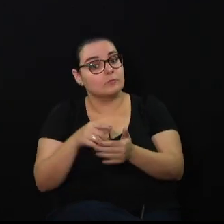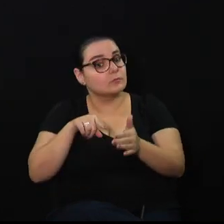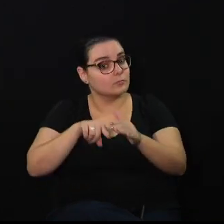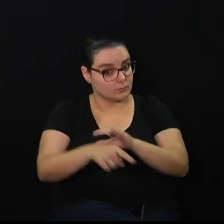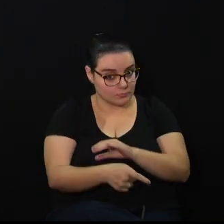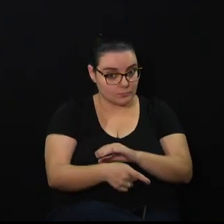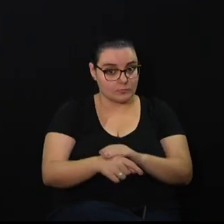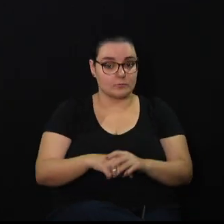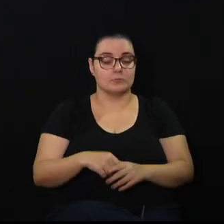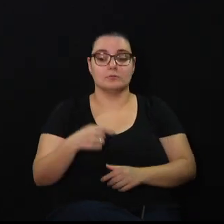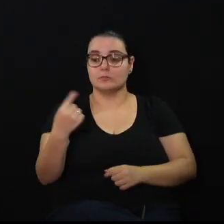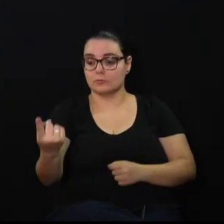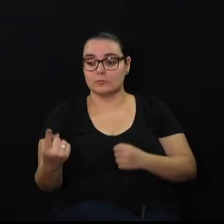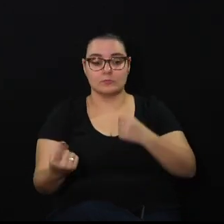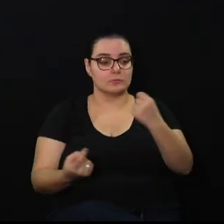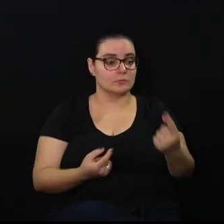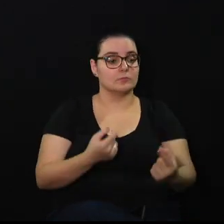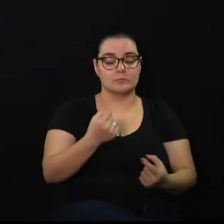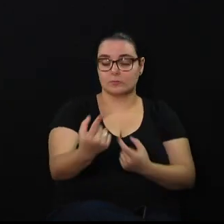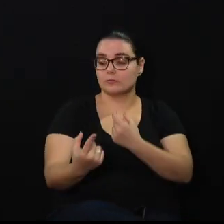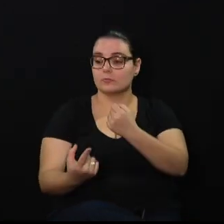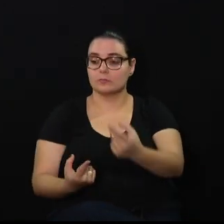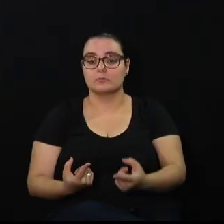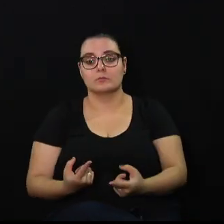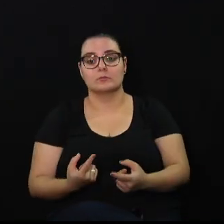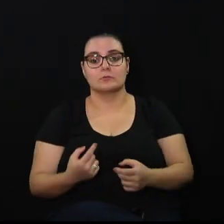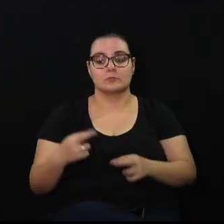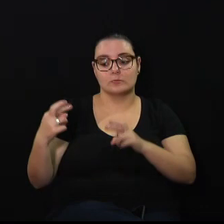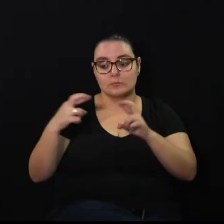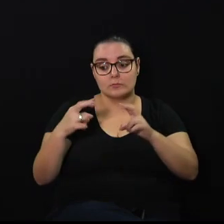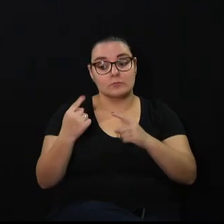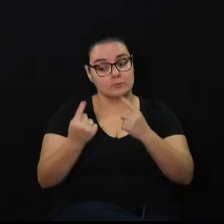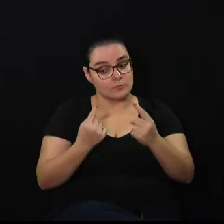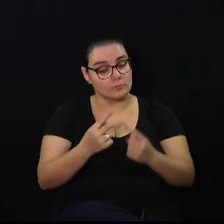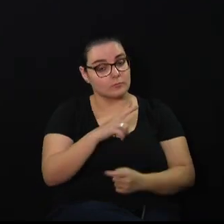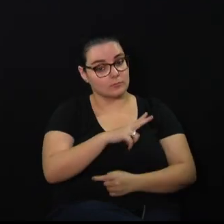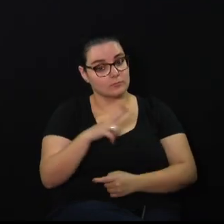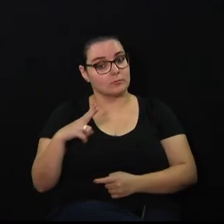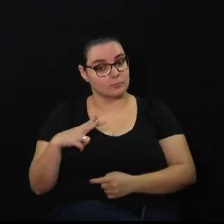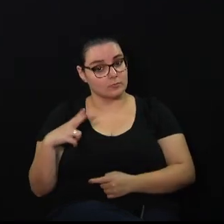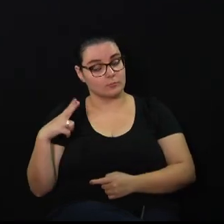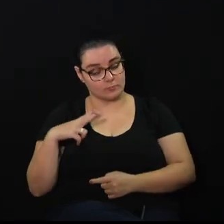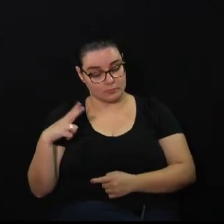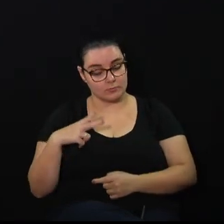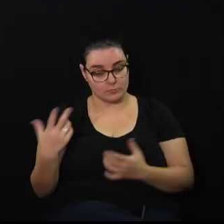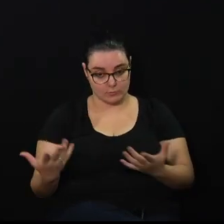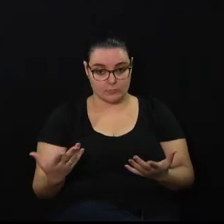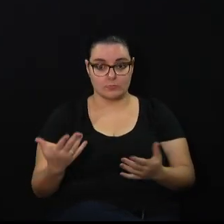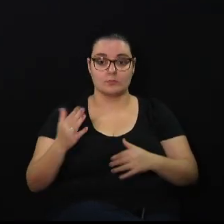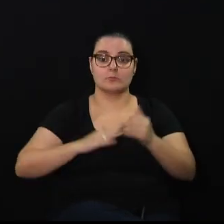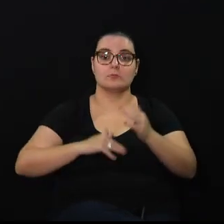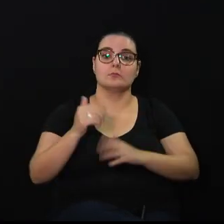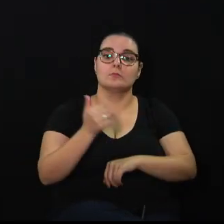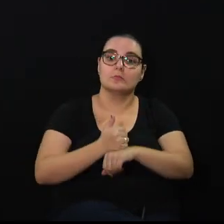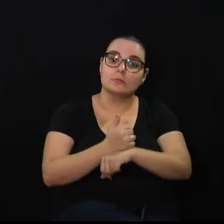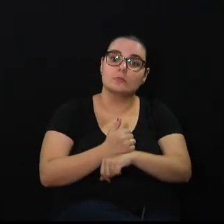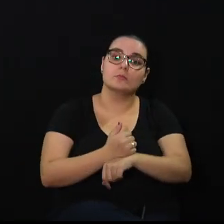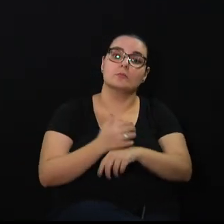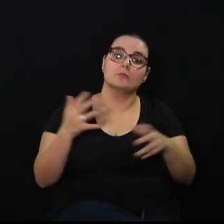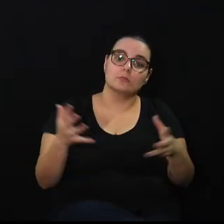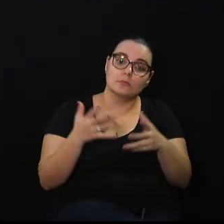caso cada indivíduo e fazer uma análise individualizada de cada paciente pra gente conseguir colocar em prática a nossa